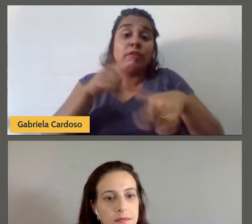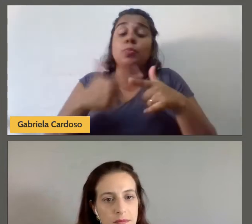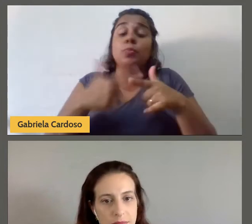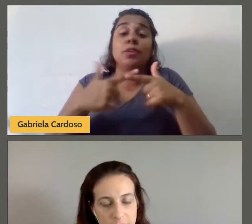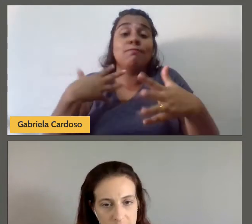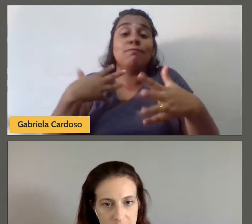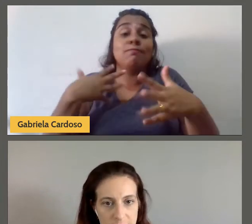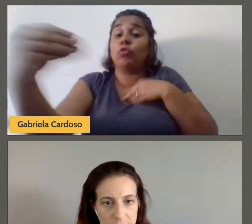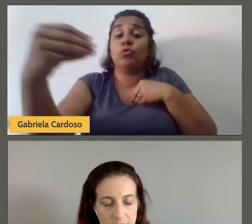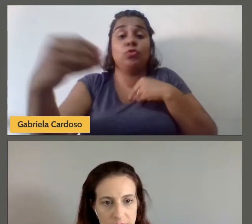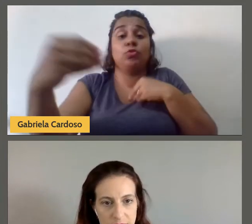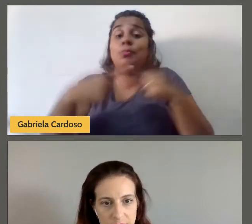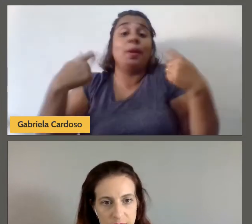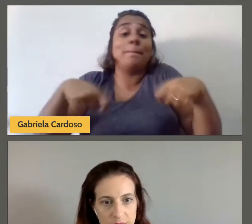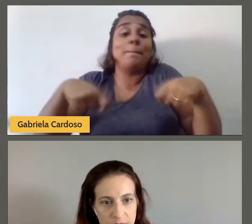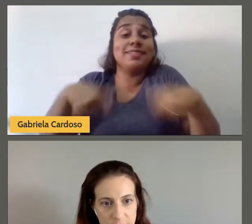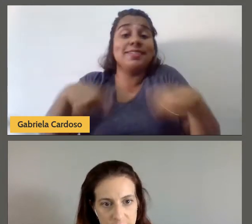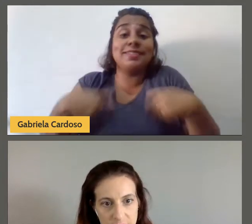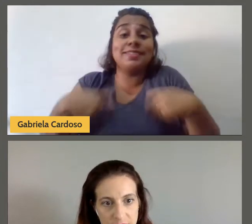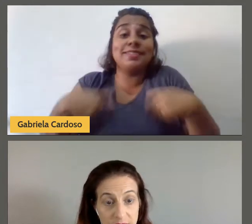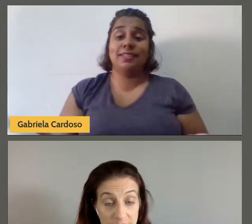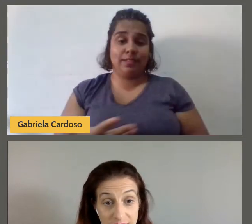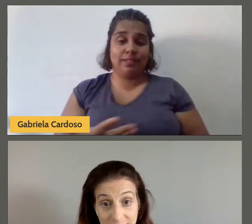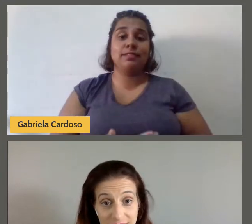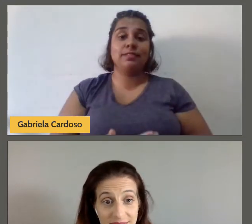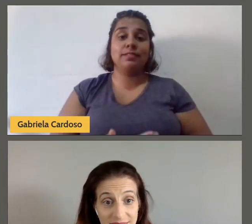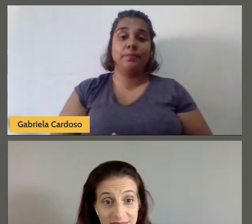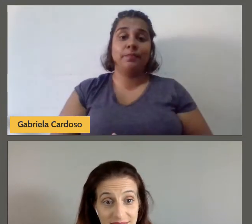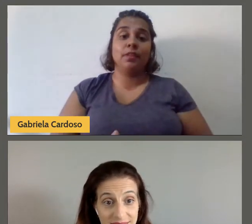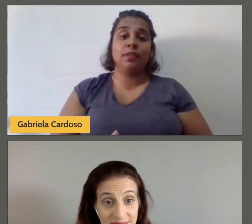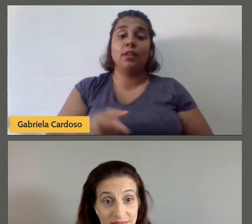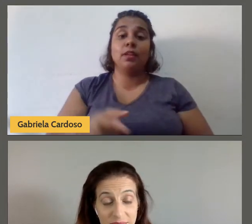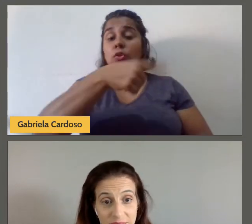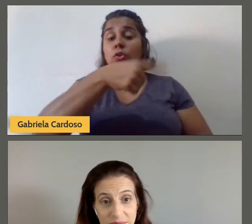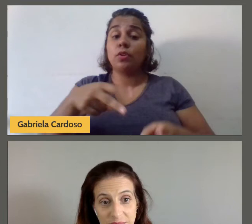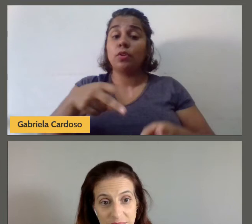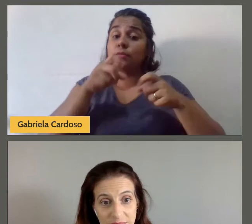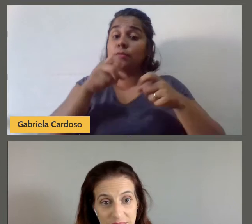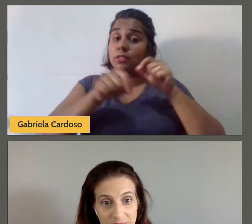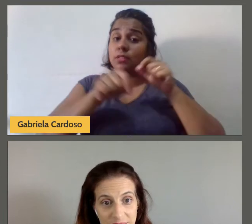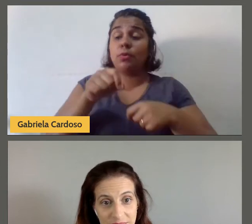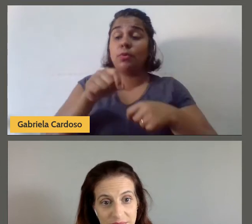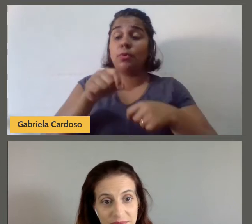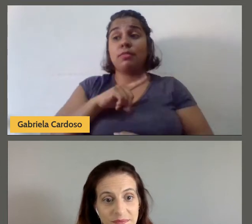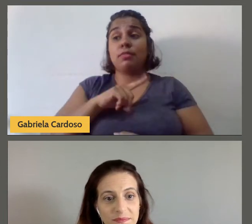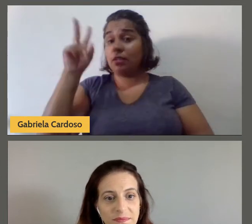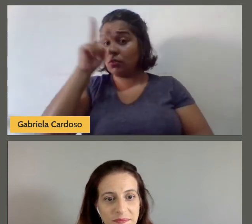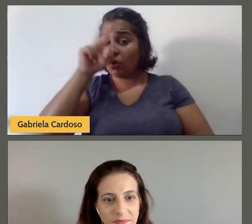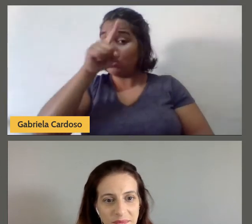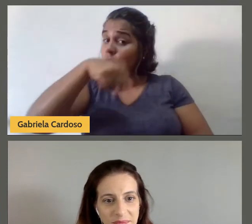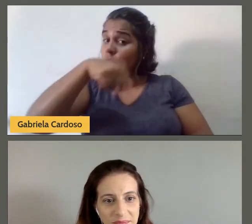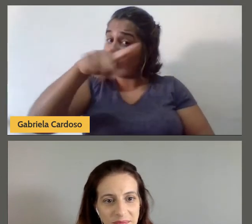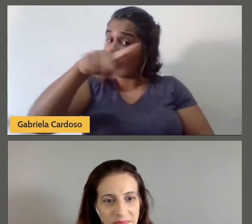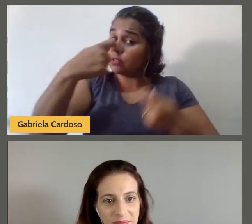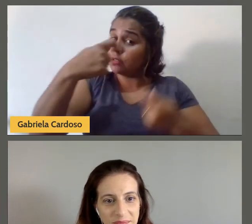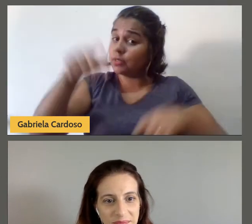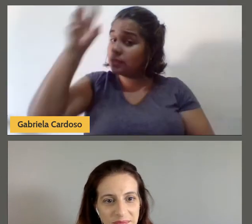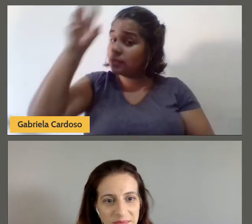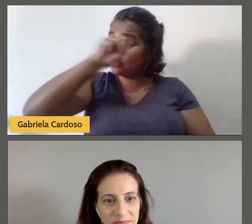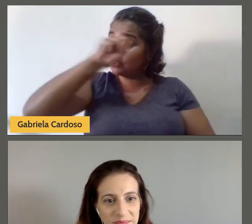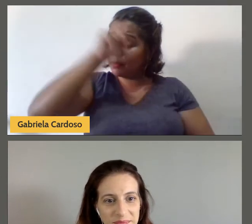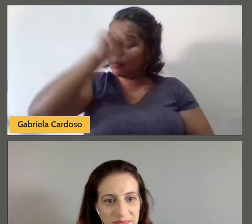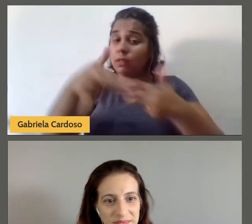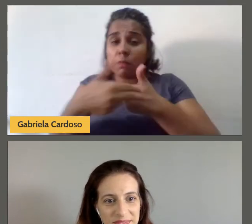você estar ali, e isso se percebe muito, você tem muito a aprender com essas histórias, né, com essas novidades,